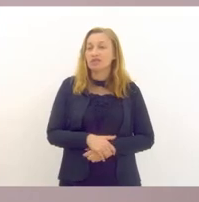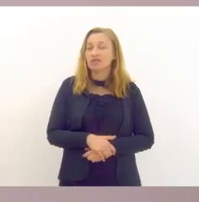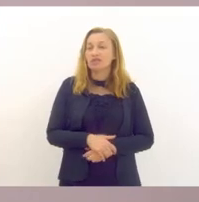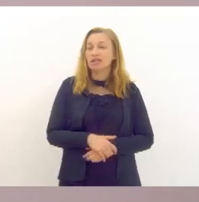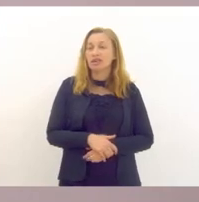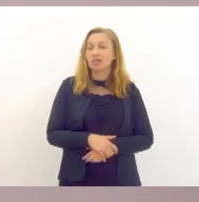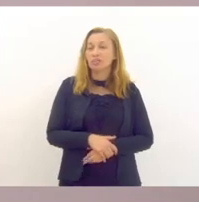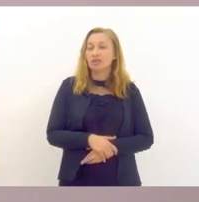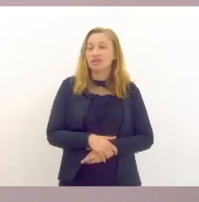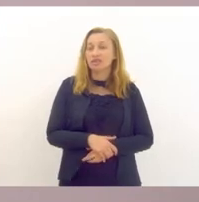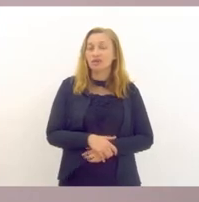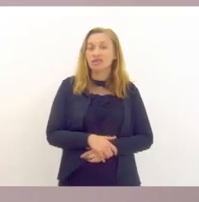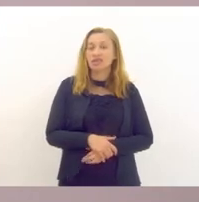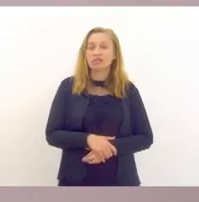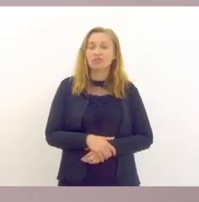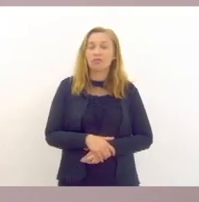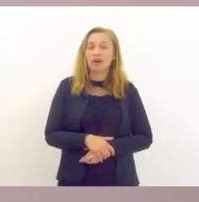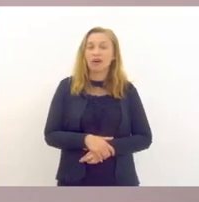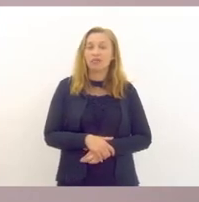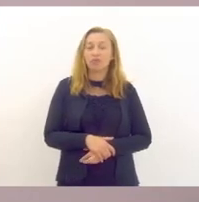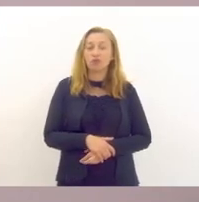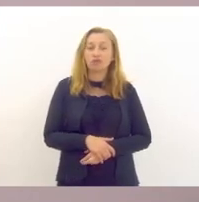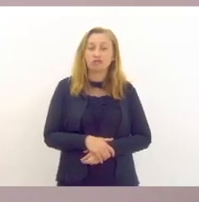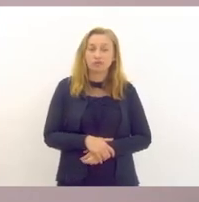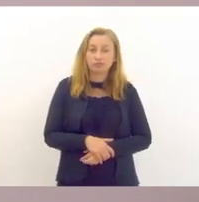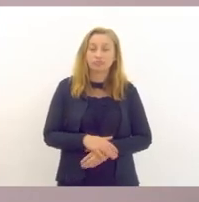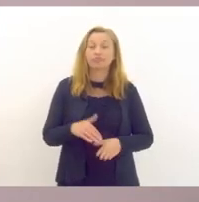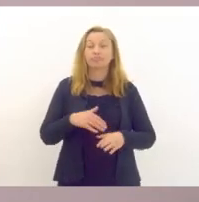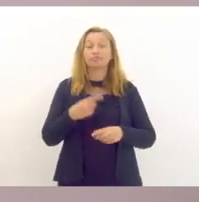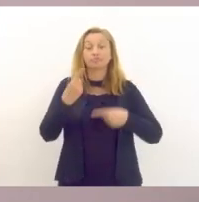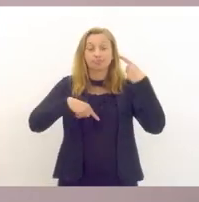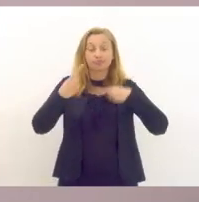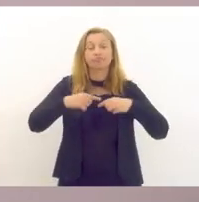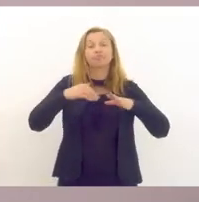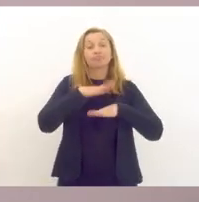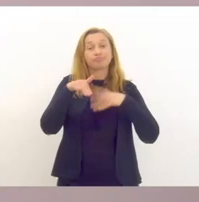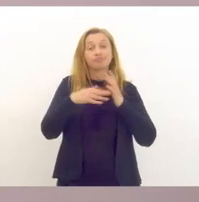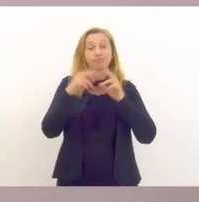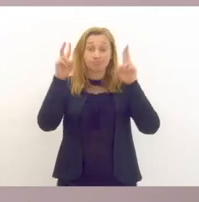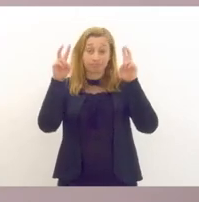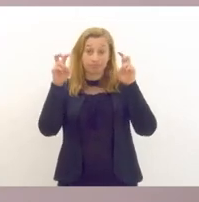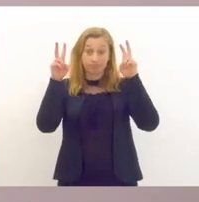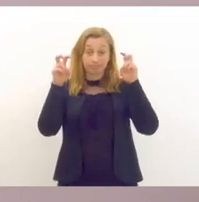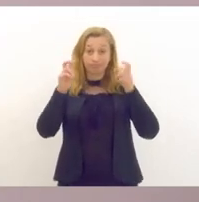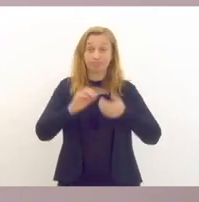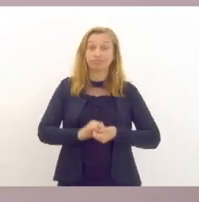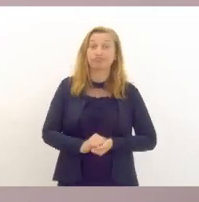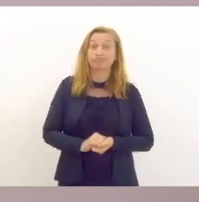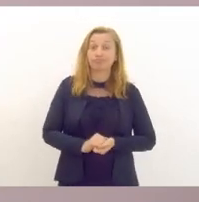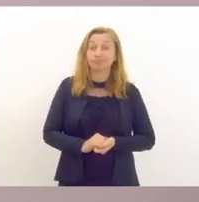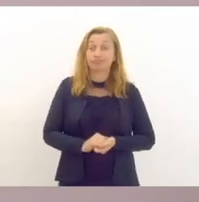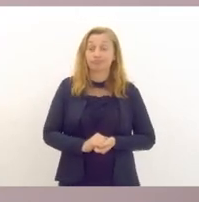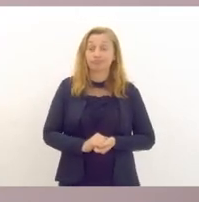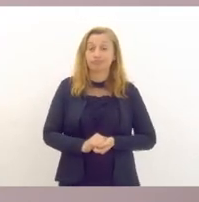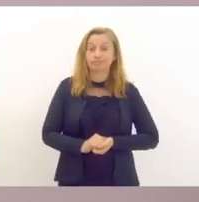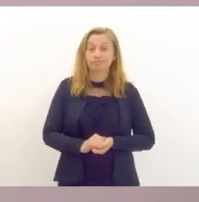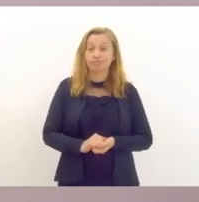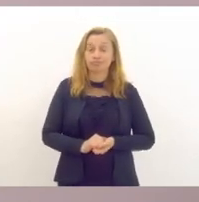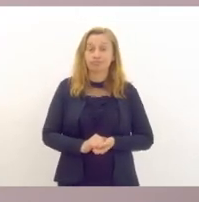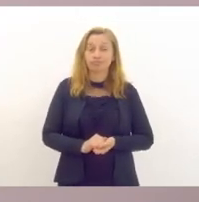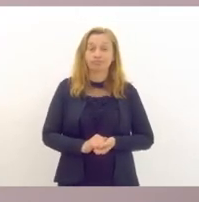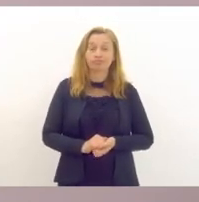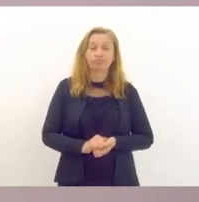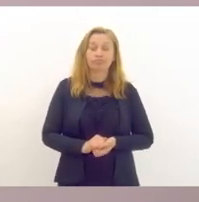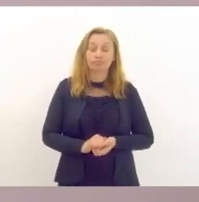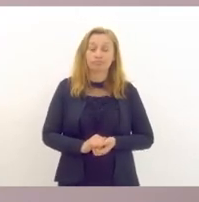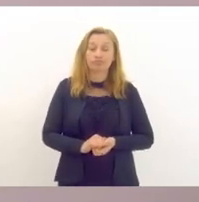faz nada aqui sem discutir todas as matérias quando alguém pede audiência pública ou reunião a gente faz nenhum